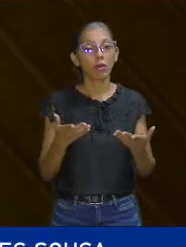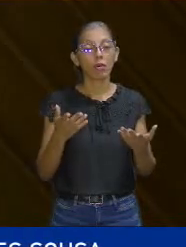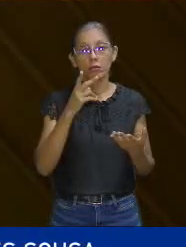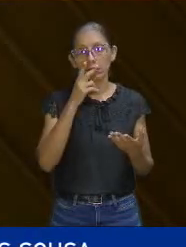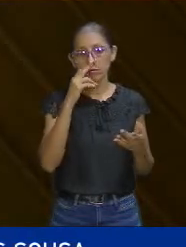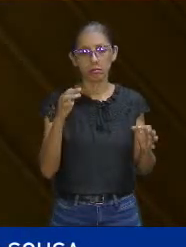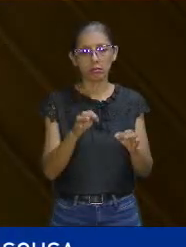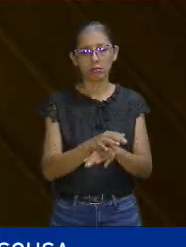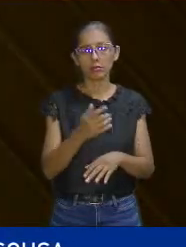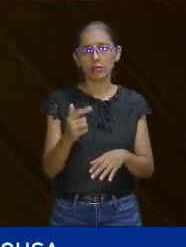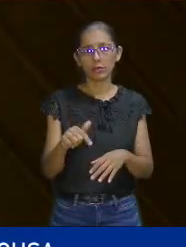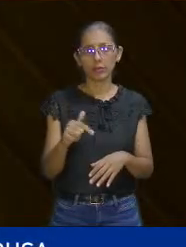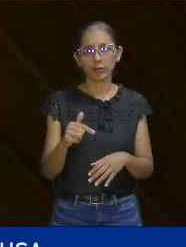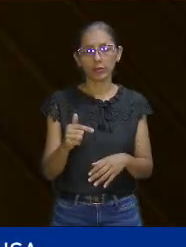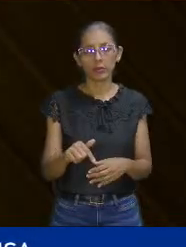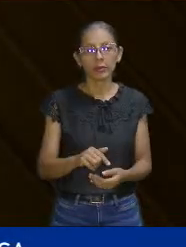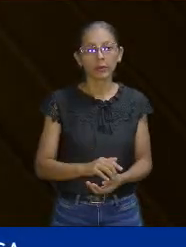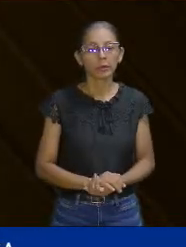oitiva